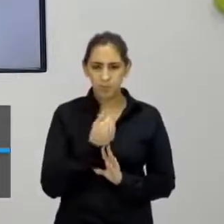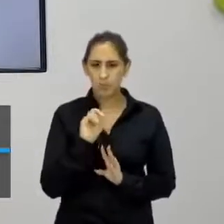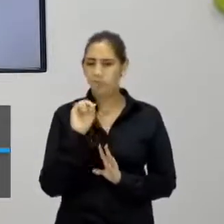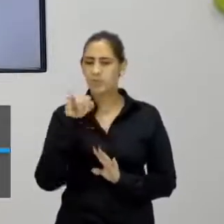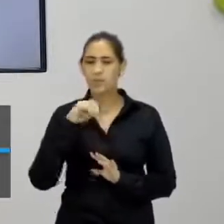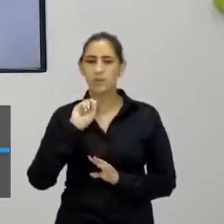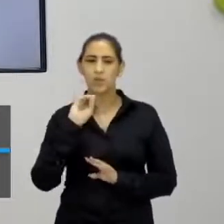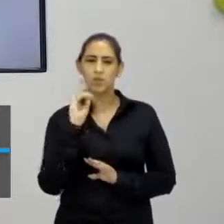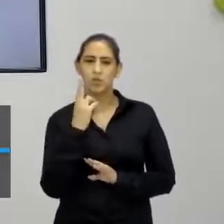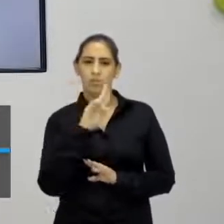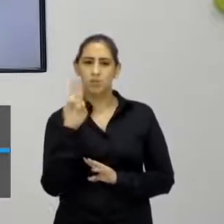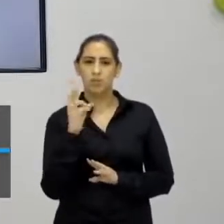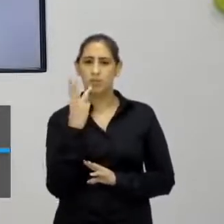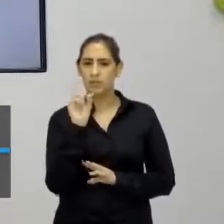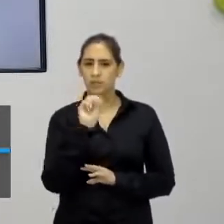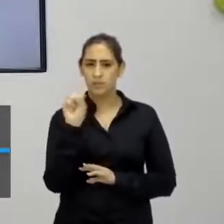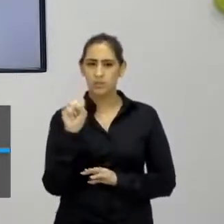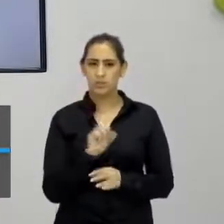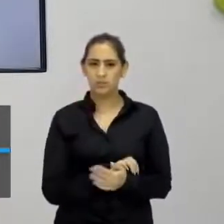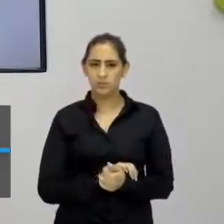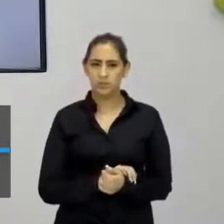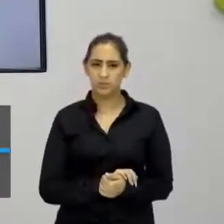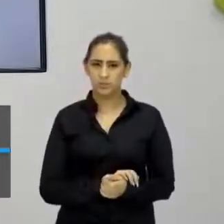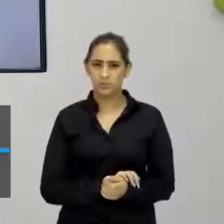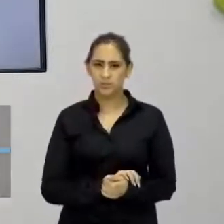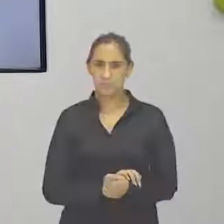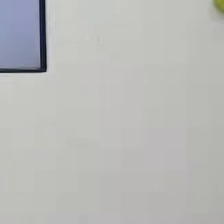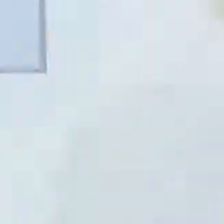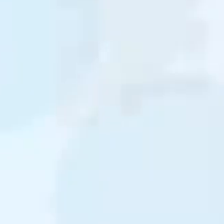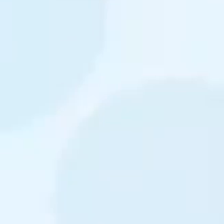30 segundos, a gente já volta.